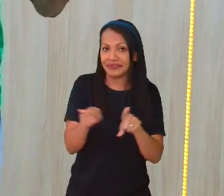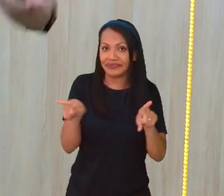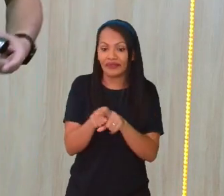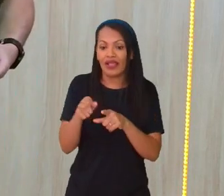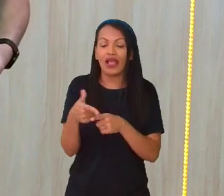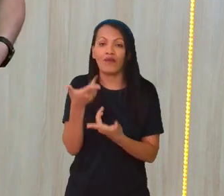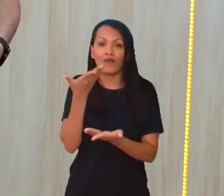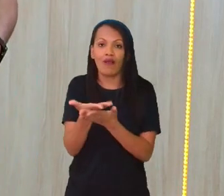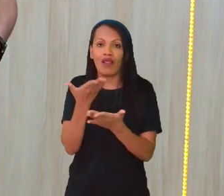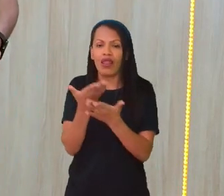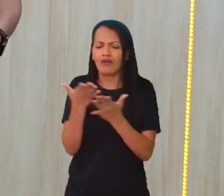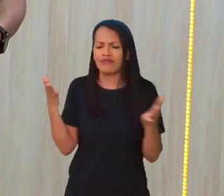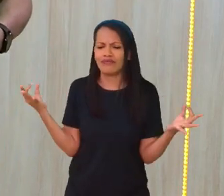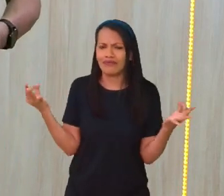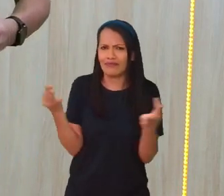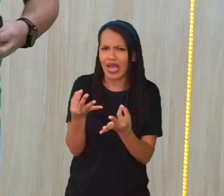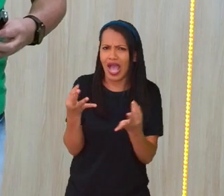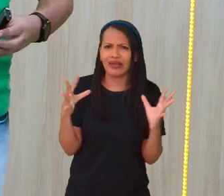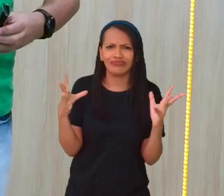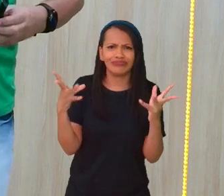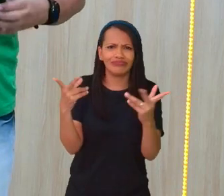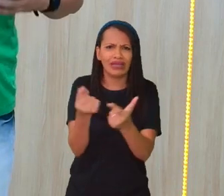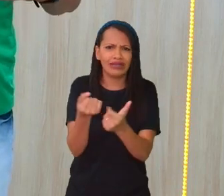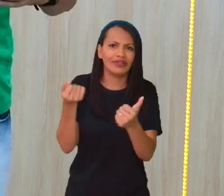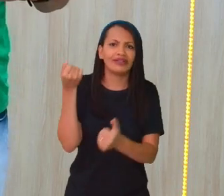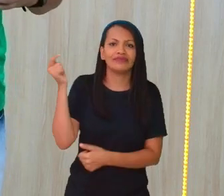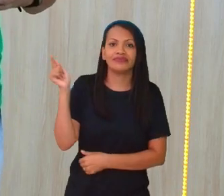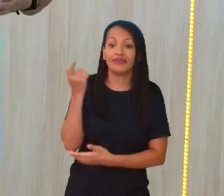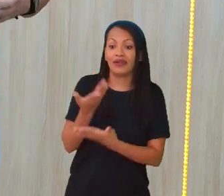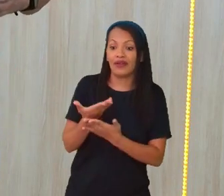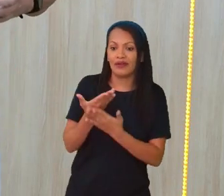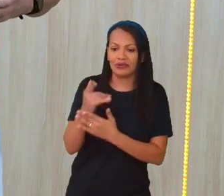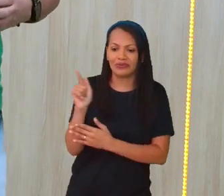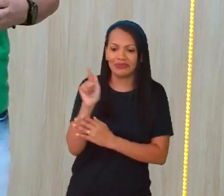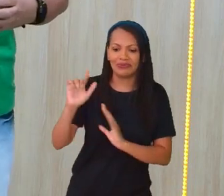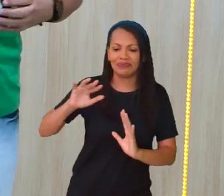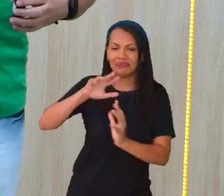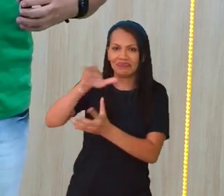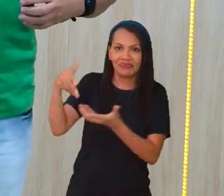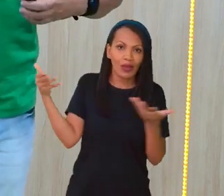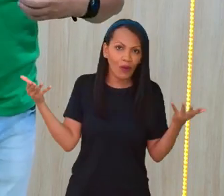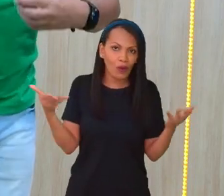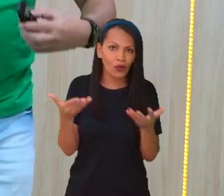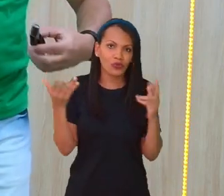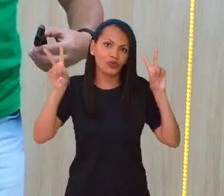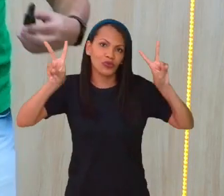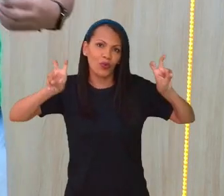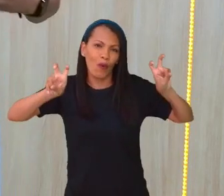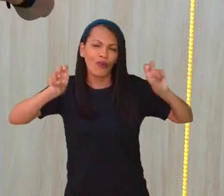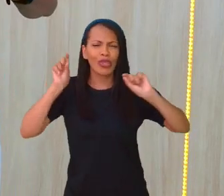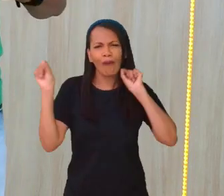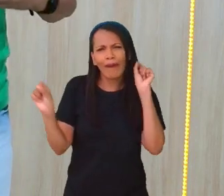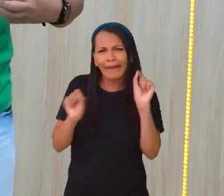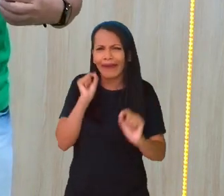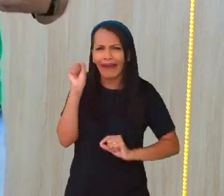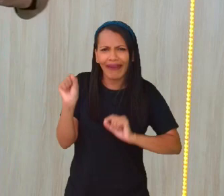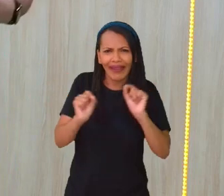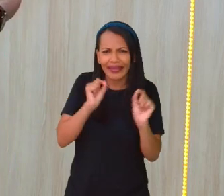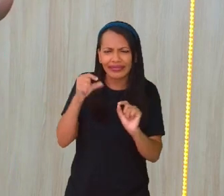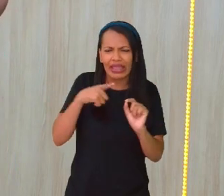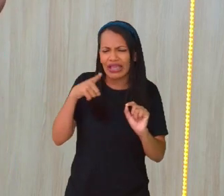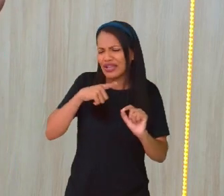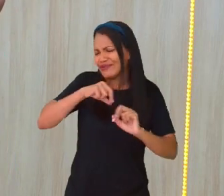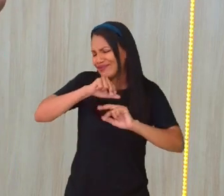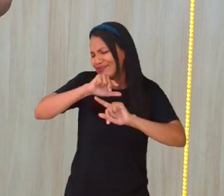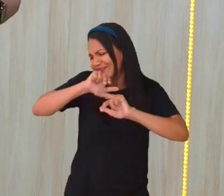aula massa, uma aula de geografia. E hoje, meu povo, o nosso tema, ele vem assim, todo cheio de